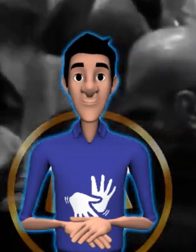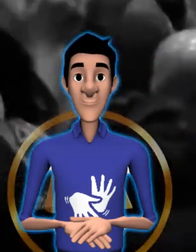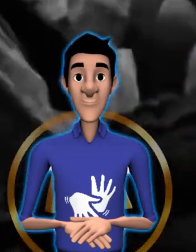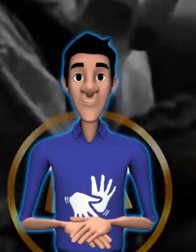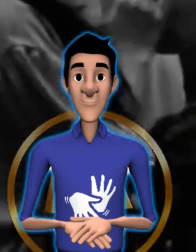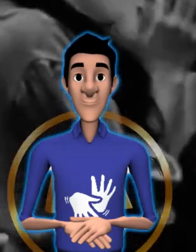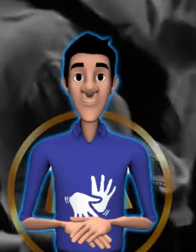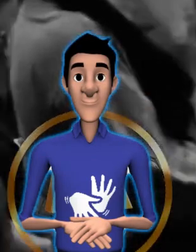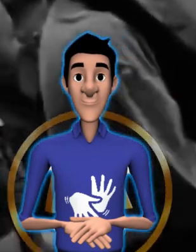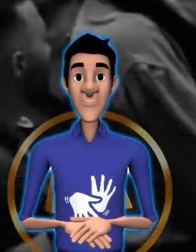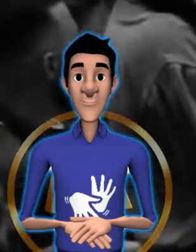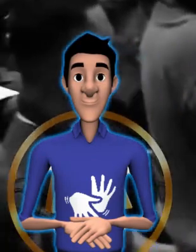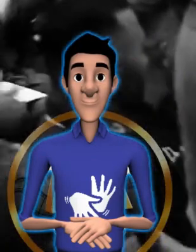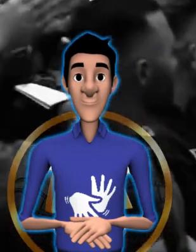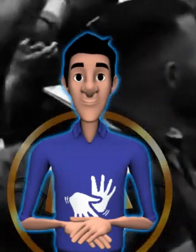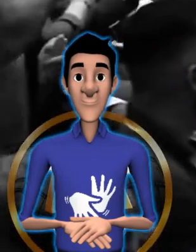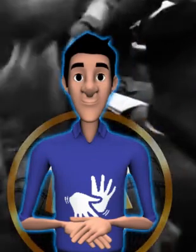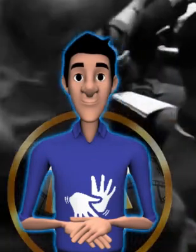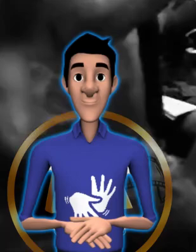Manda um recado aí para a turma.